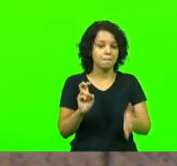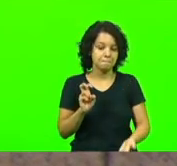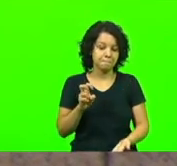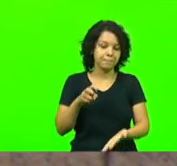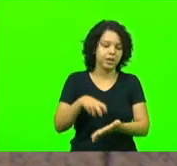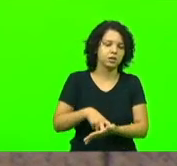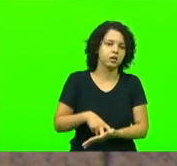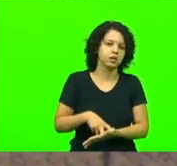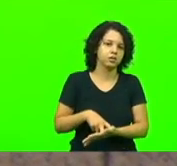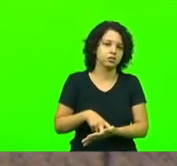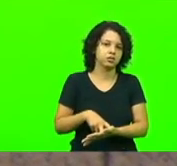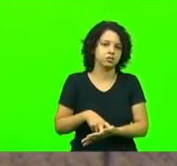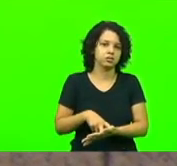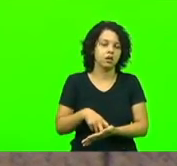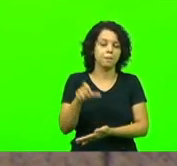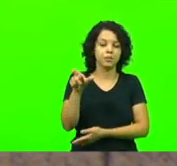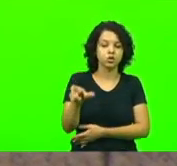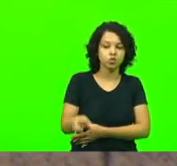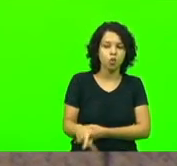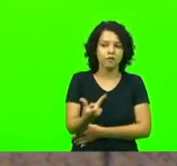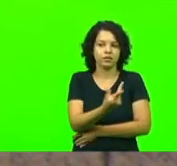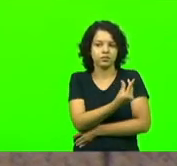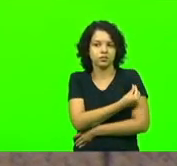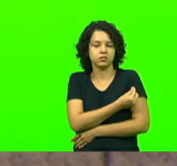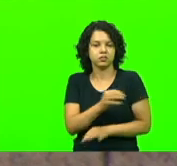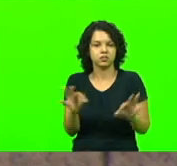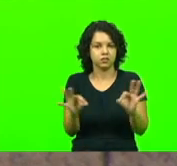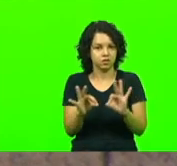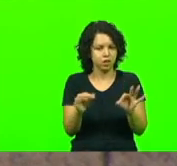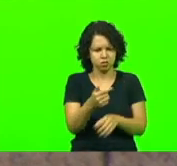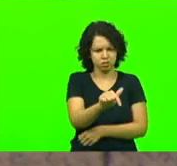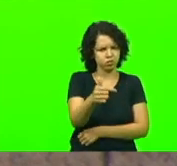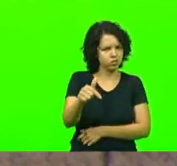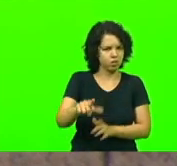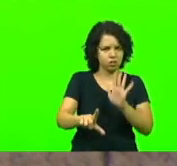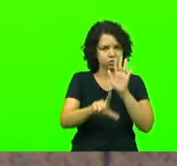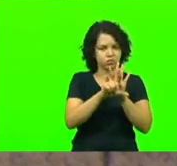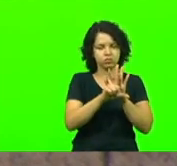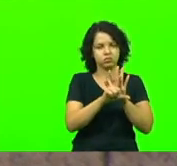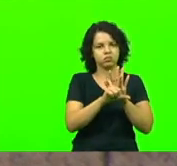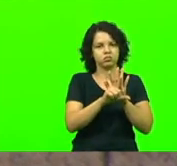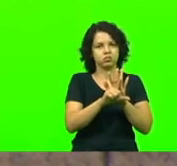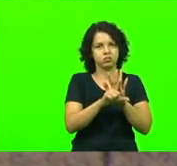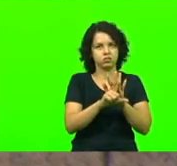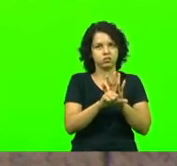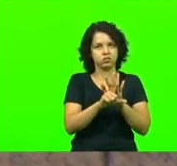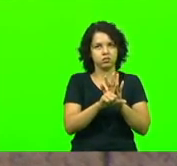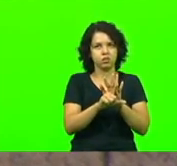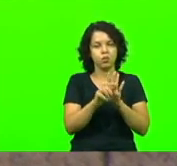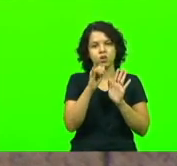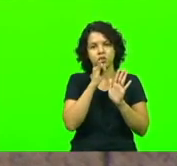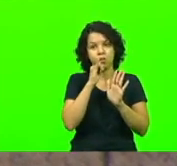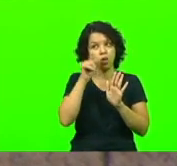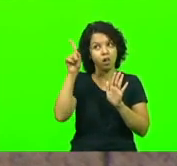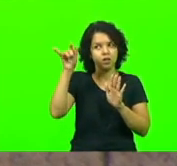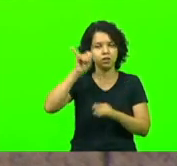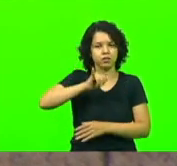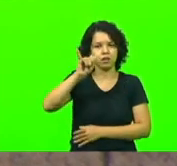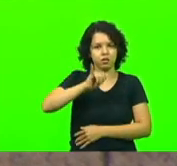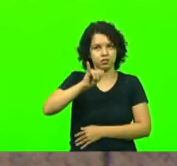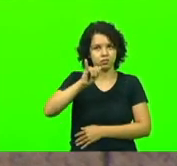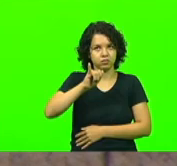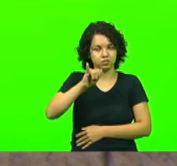penalize quem não se vacinar, nós não temos uma legislação nesse sentido, como há na Itália, por exemplo.